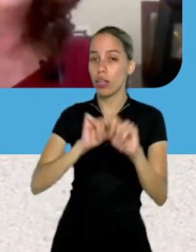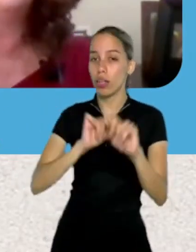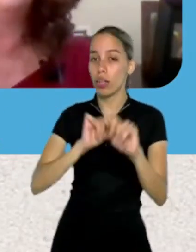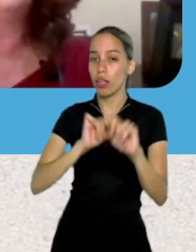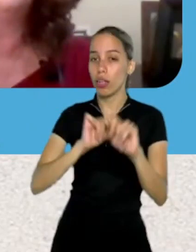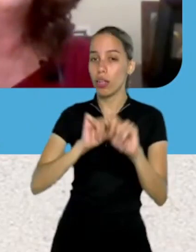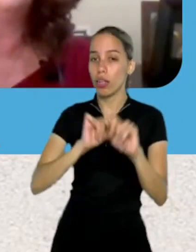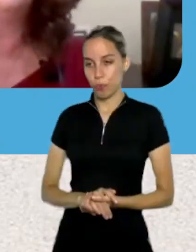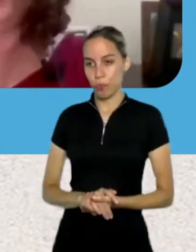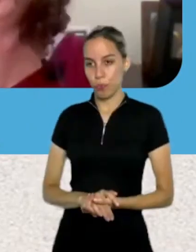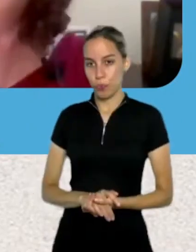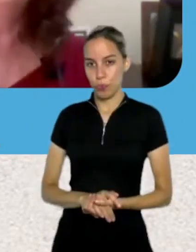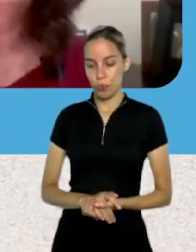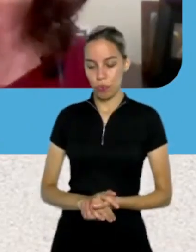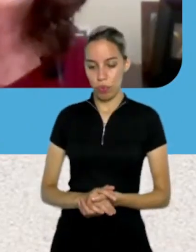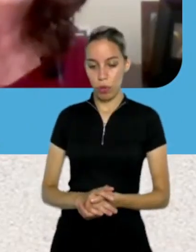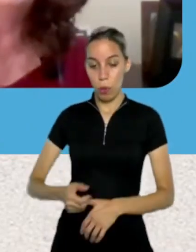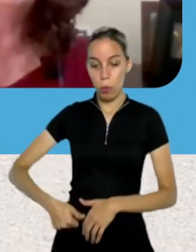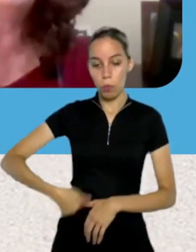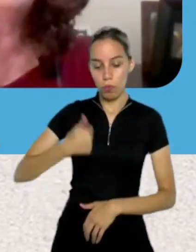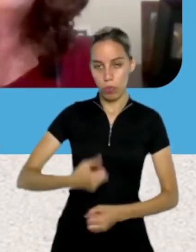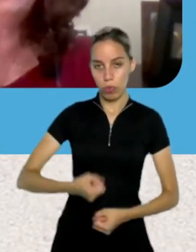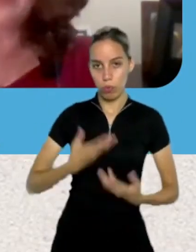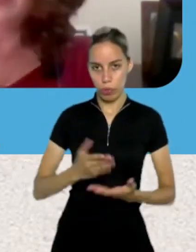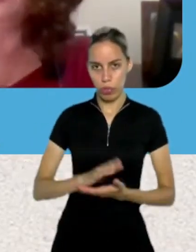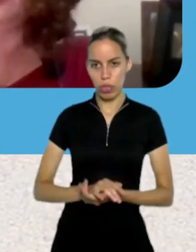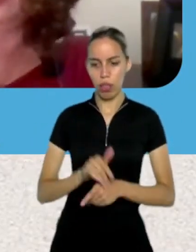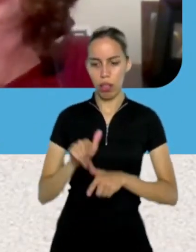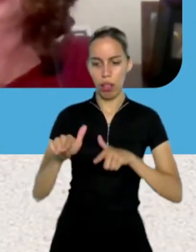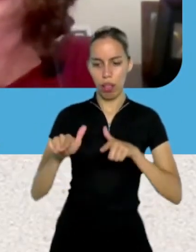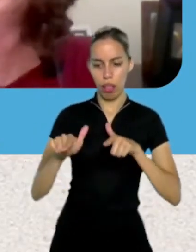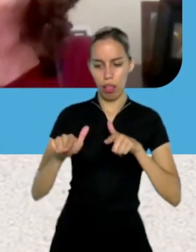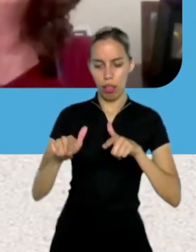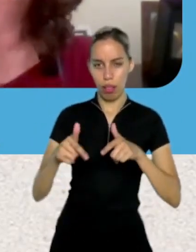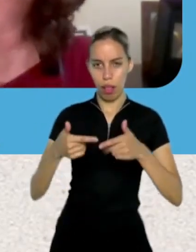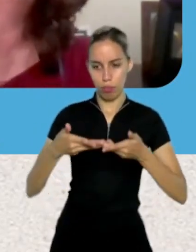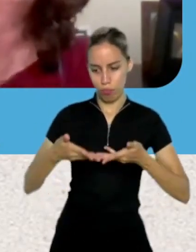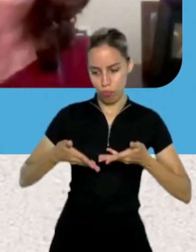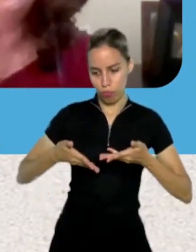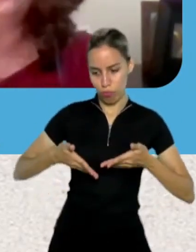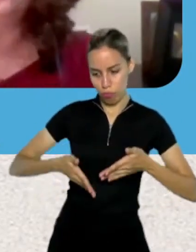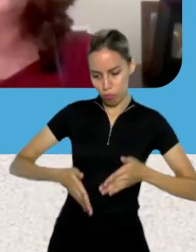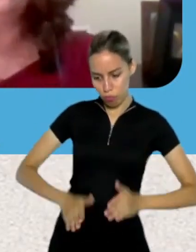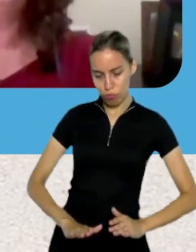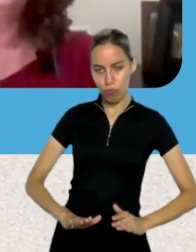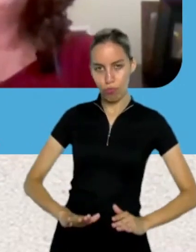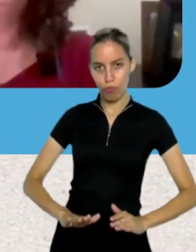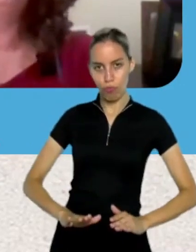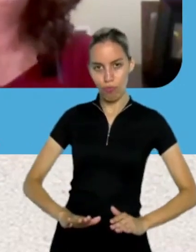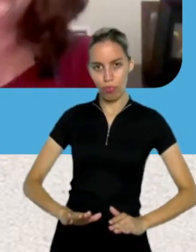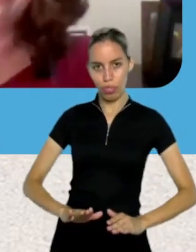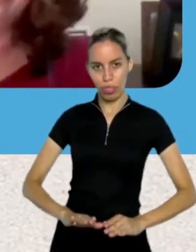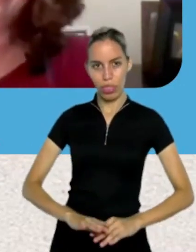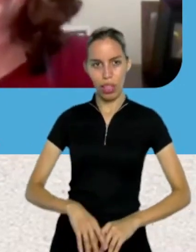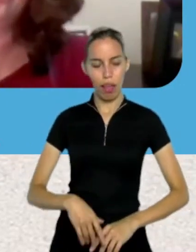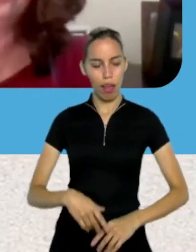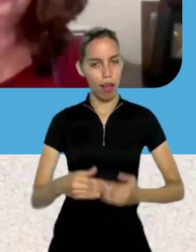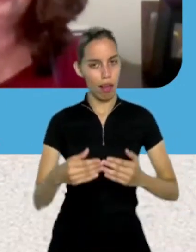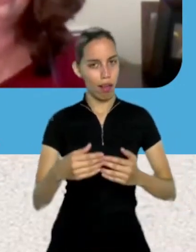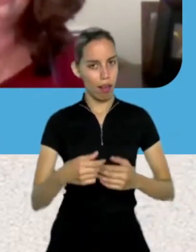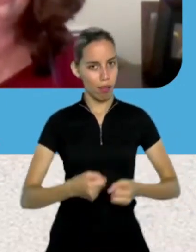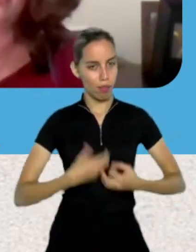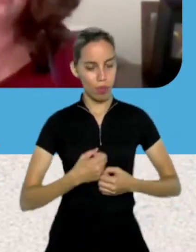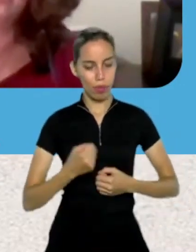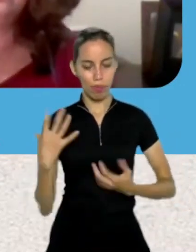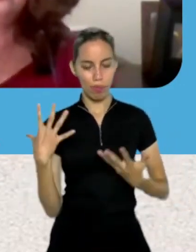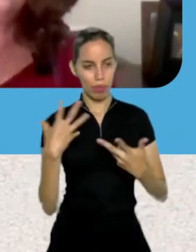dá, né? Que chama Trabalho de Parto, que é Ai, que é maravilhoso. eu gosto muito